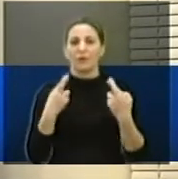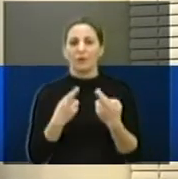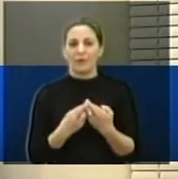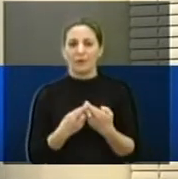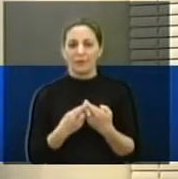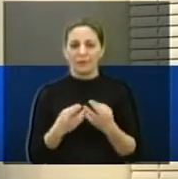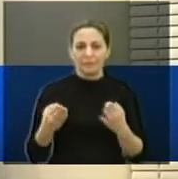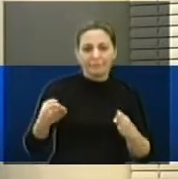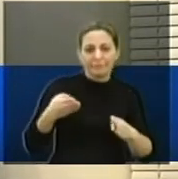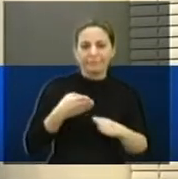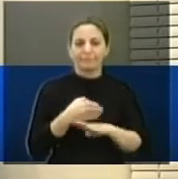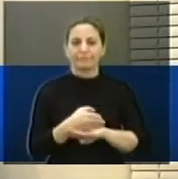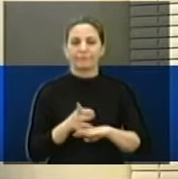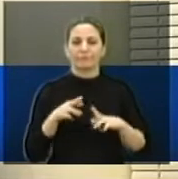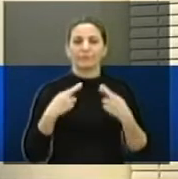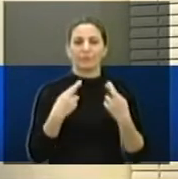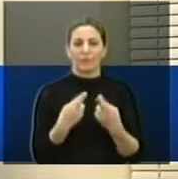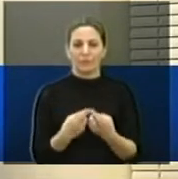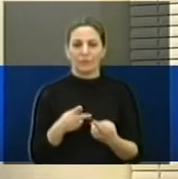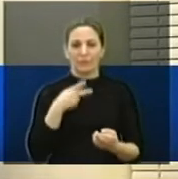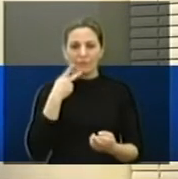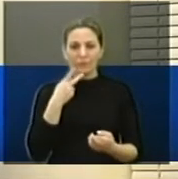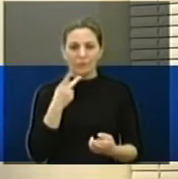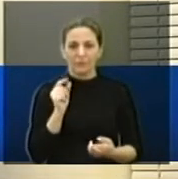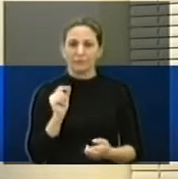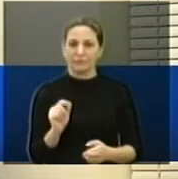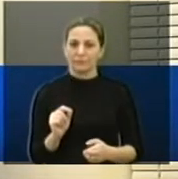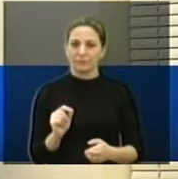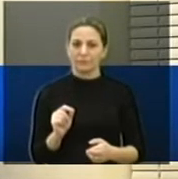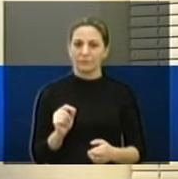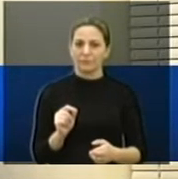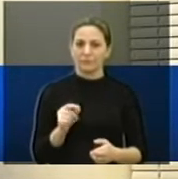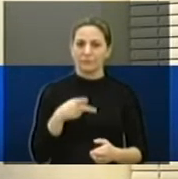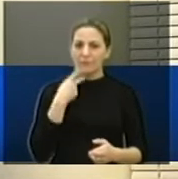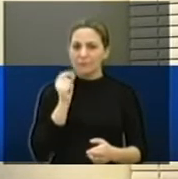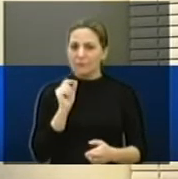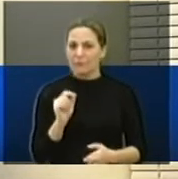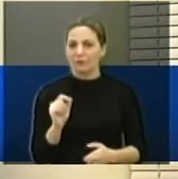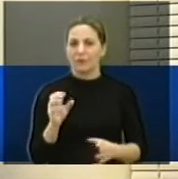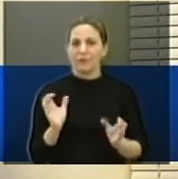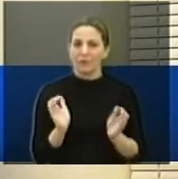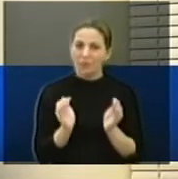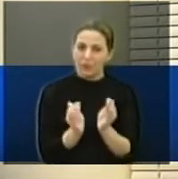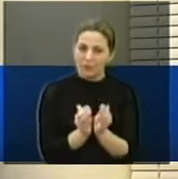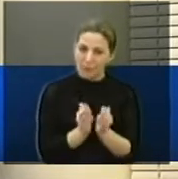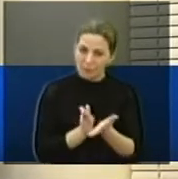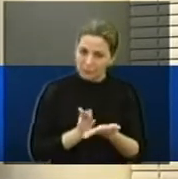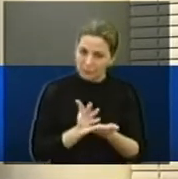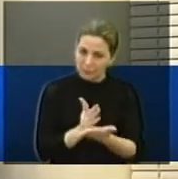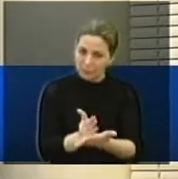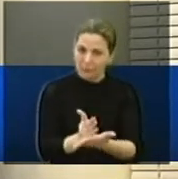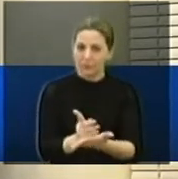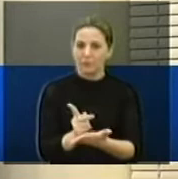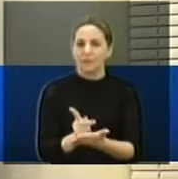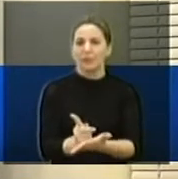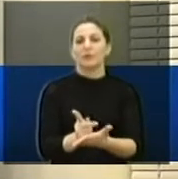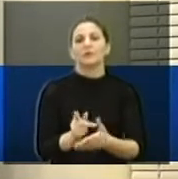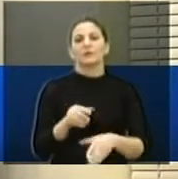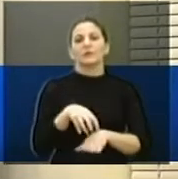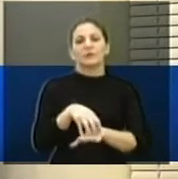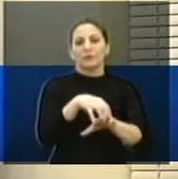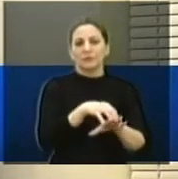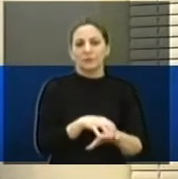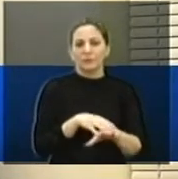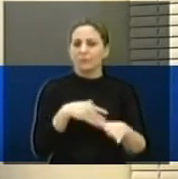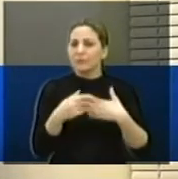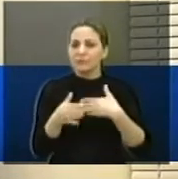entra eu estou dizendo isso pode dizer que a comissão permanente de transporte não